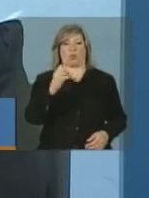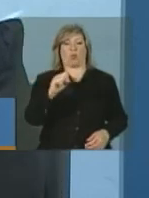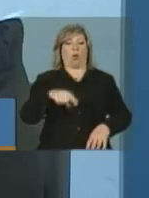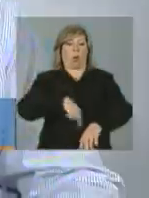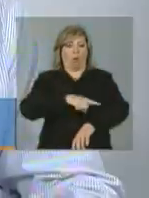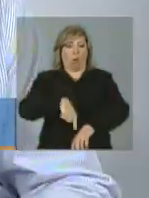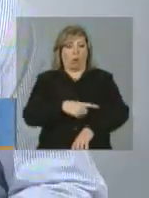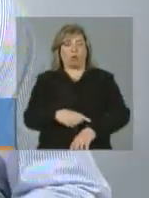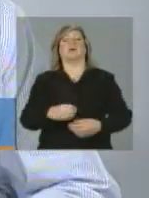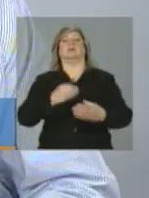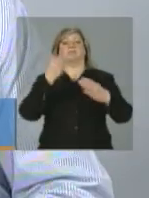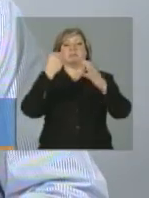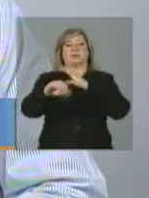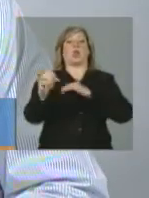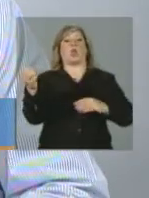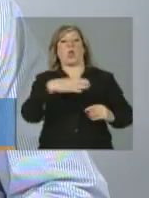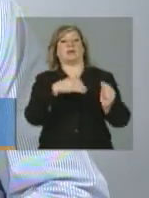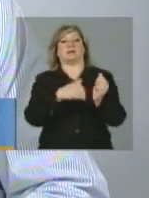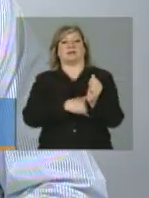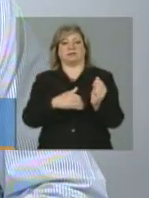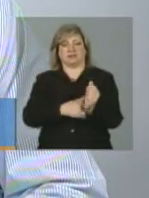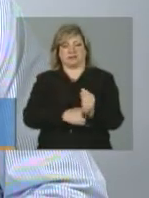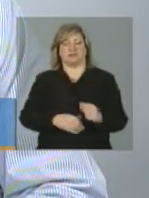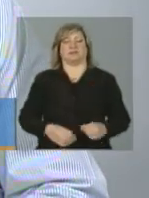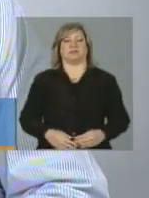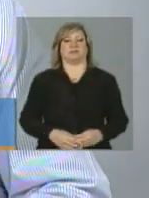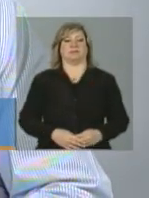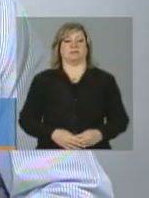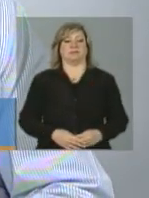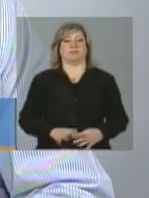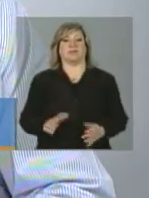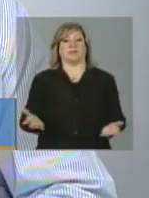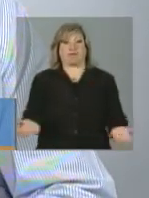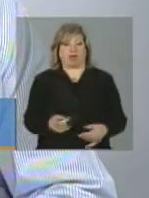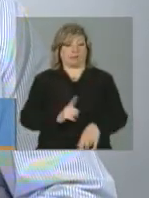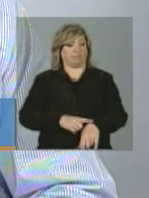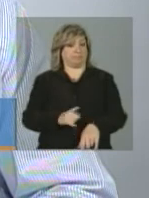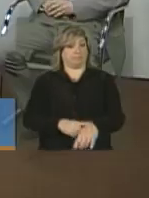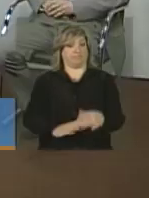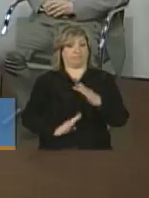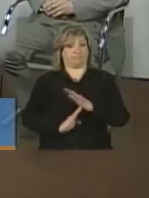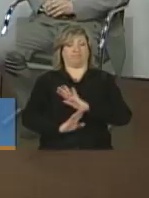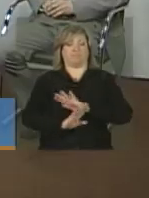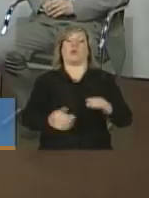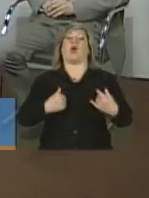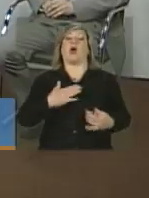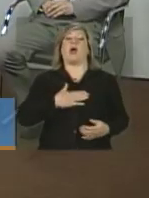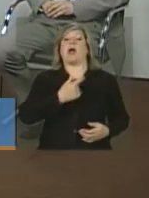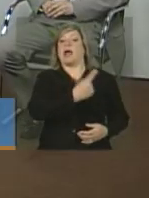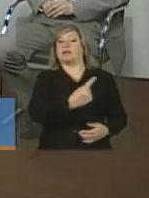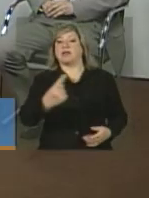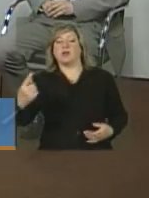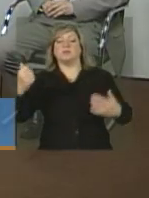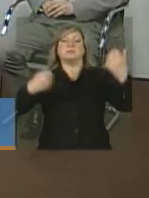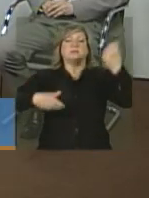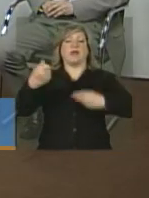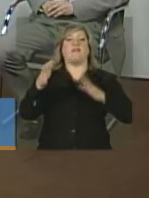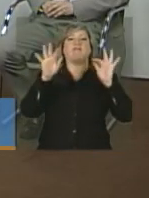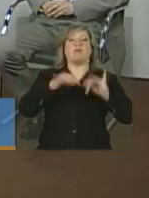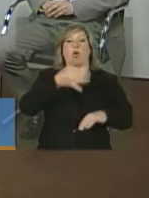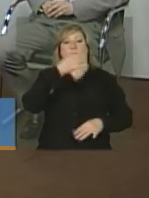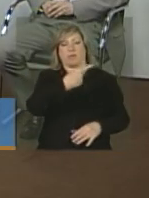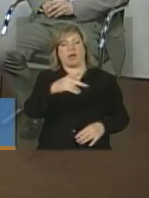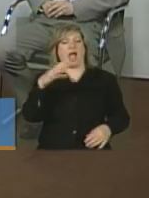senha e enviamos para os municípios que fizeram essa atualização. Bom, gente, o nosso tempo realmente está no fim. Eu gostaria, então, que cada um fizesse uma consideração final.